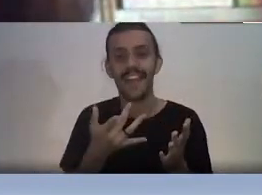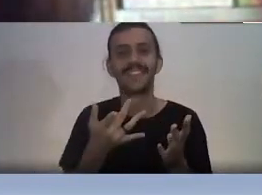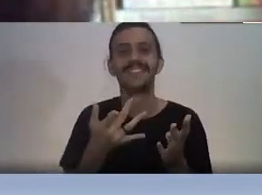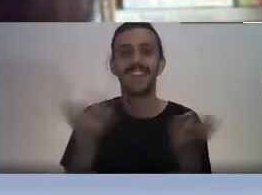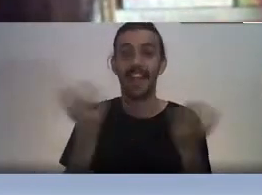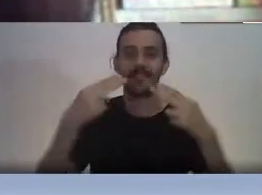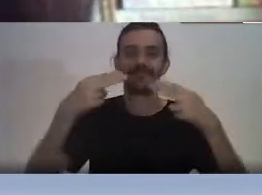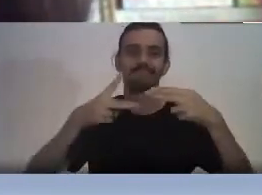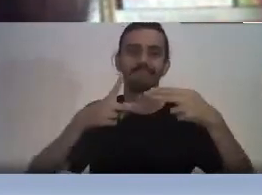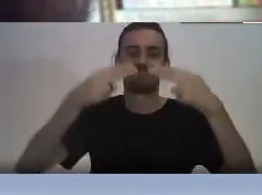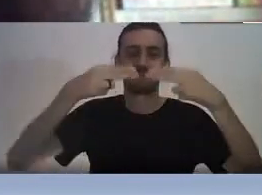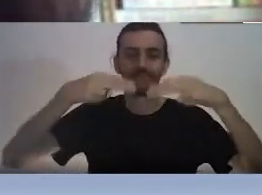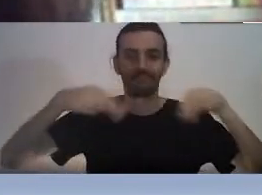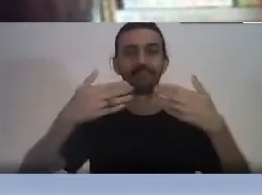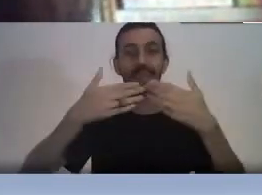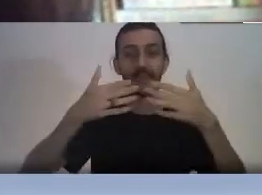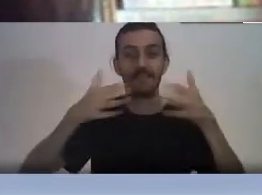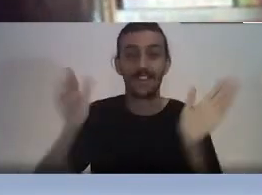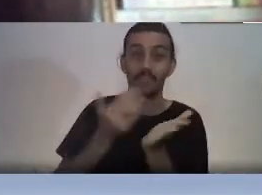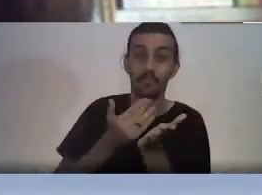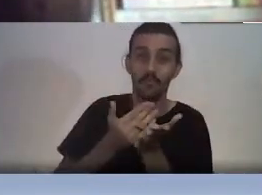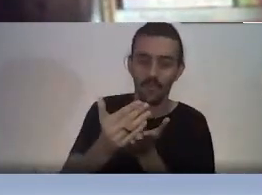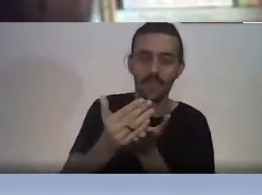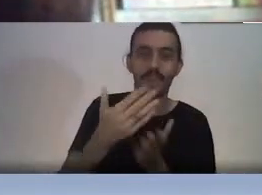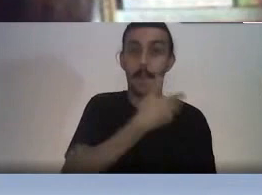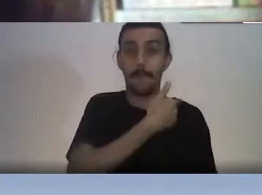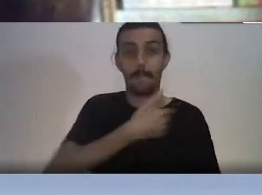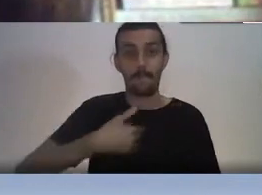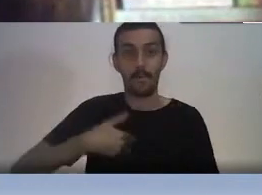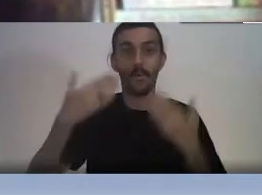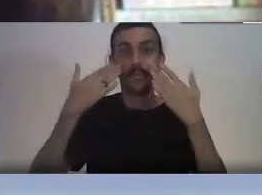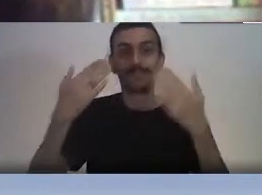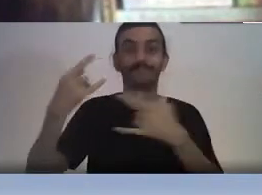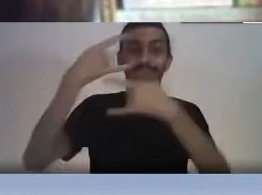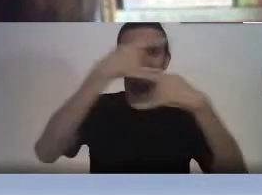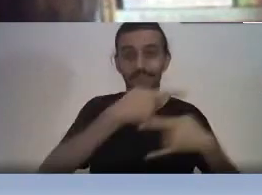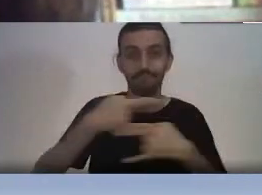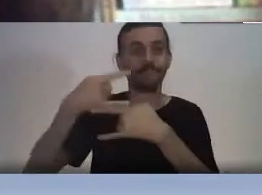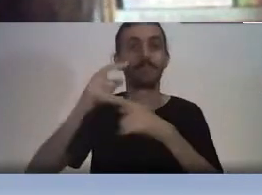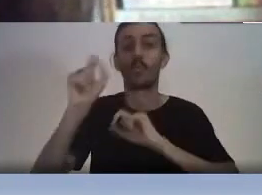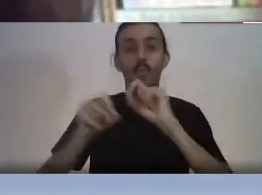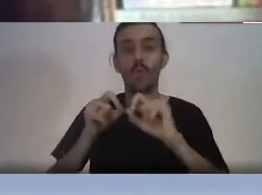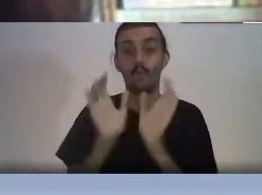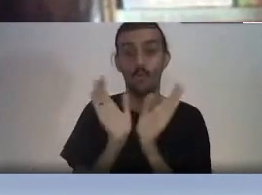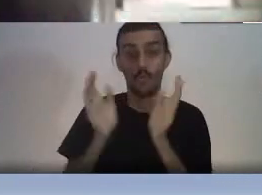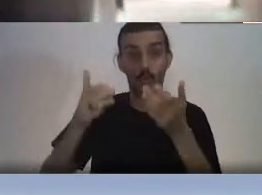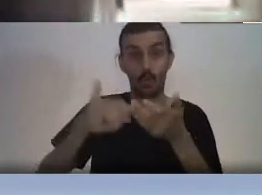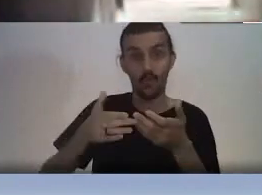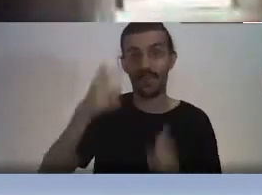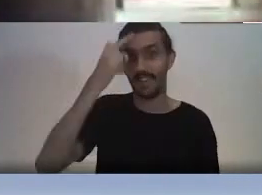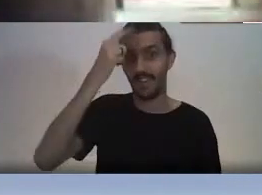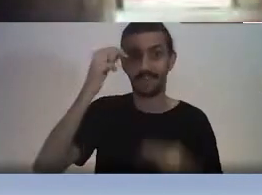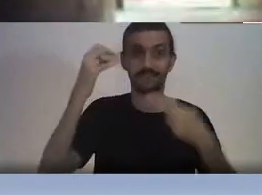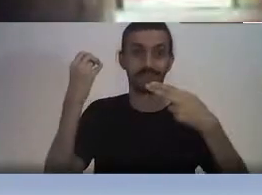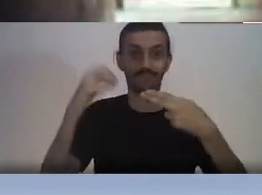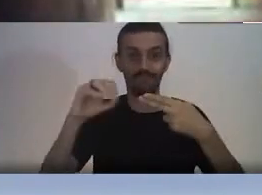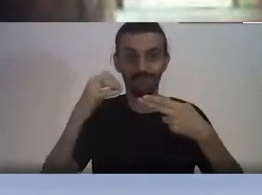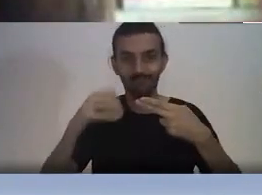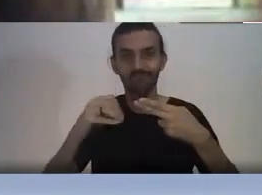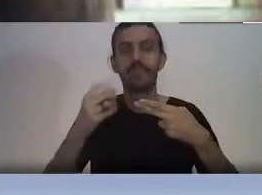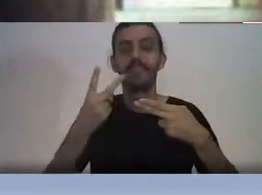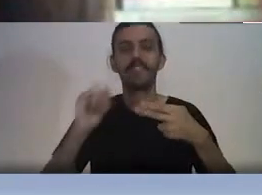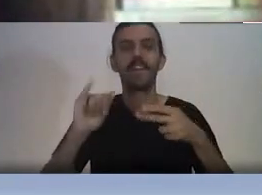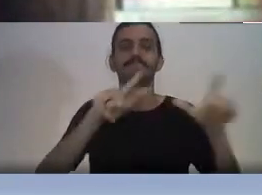solene pública, por videoconferência, do Conselho Universitário da Universidade Federal de Ciências da Saúde de Porto